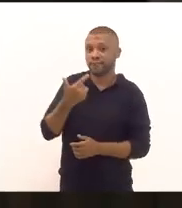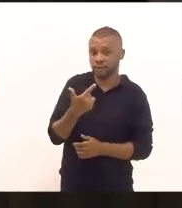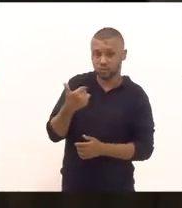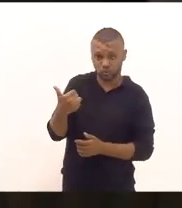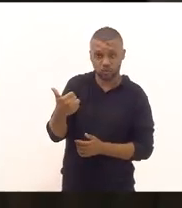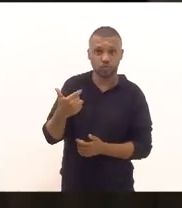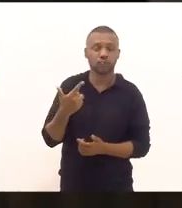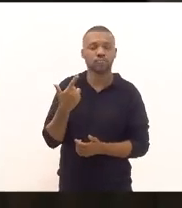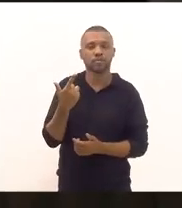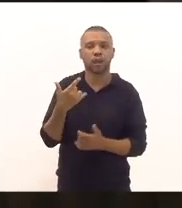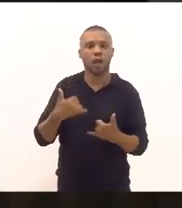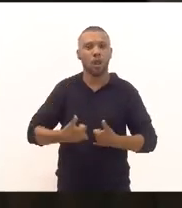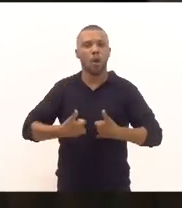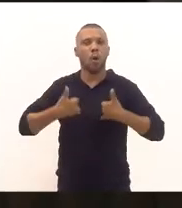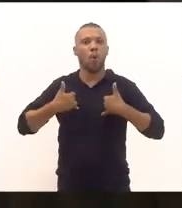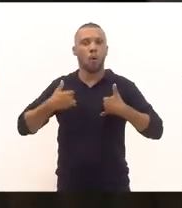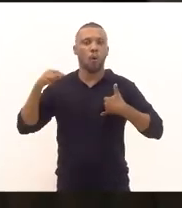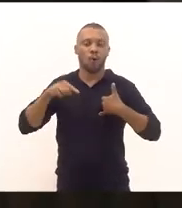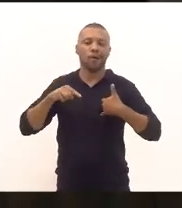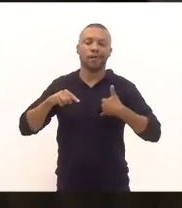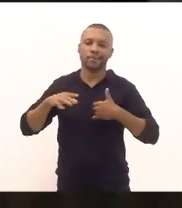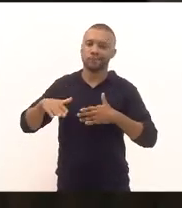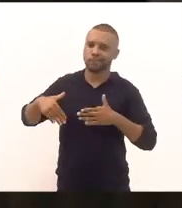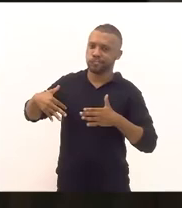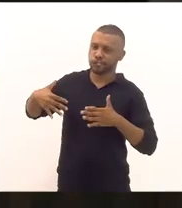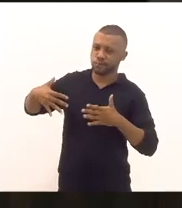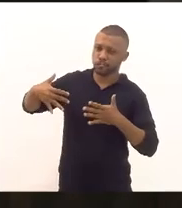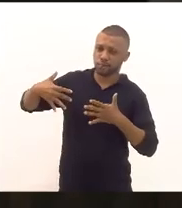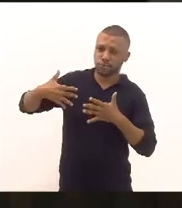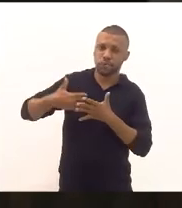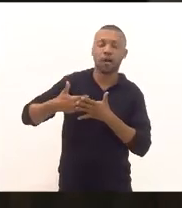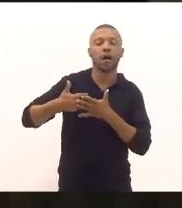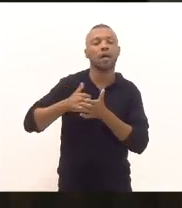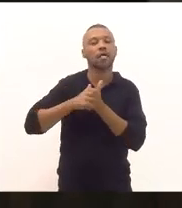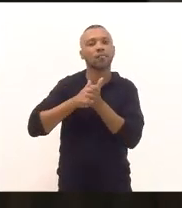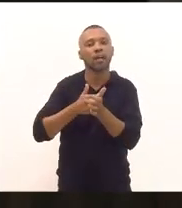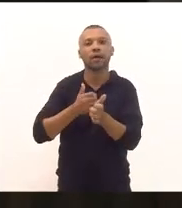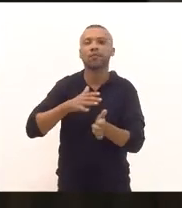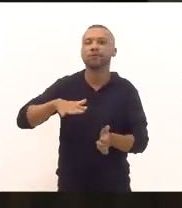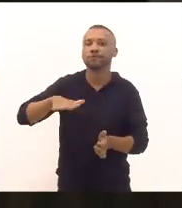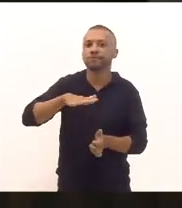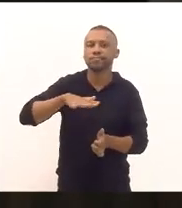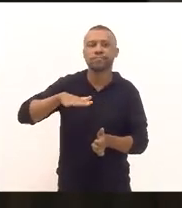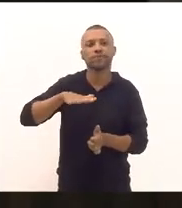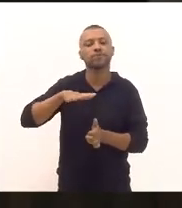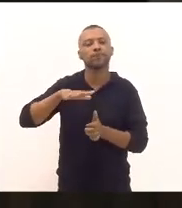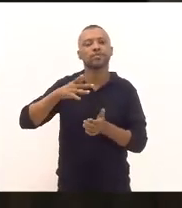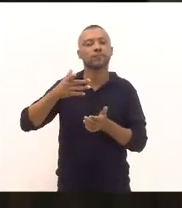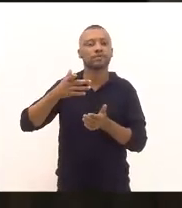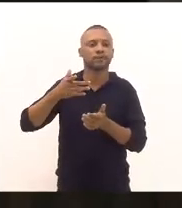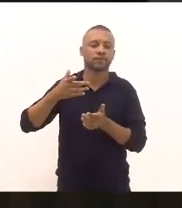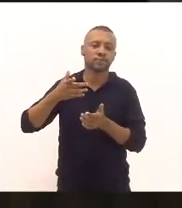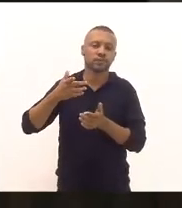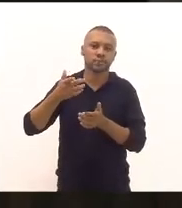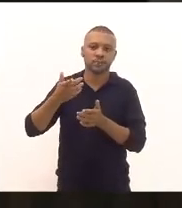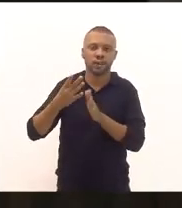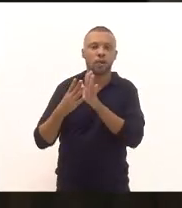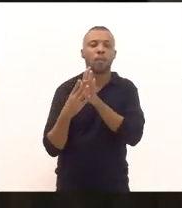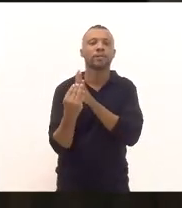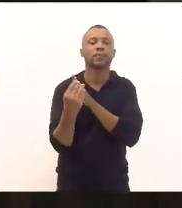anos Monroe e segue honrando O Legado daquelas daqueles que vieram Antes de nós